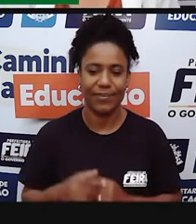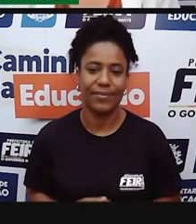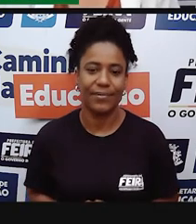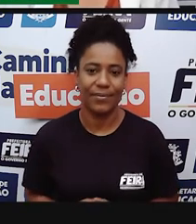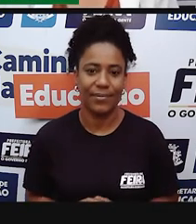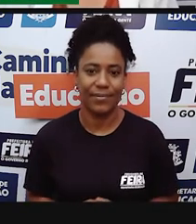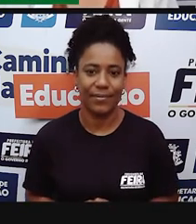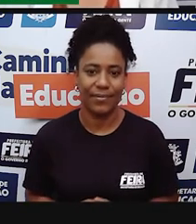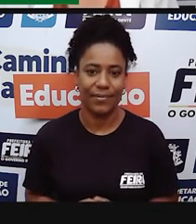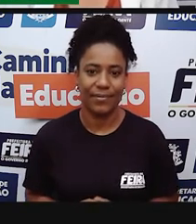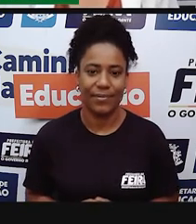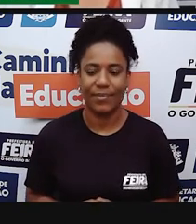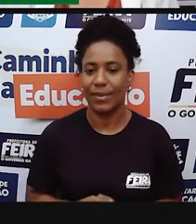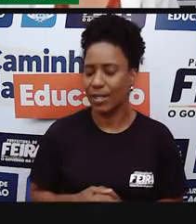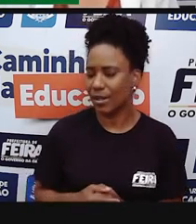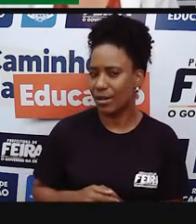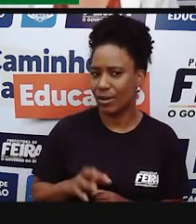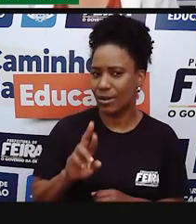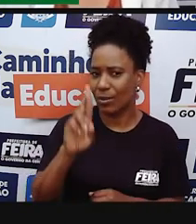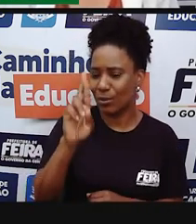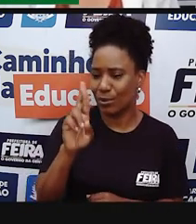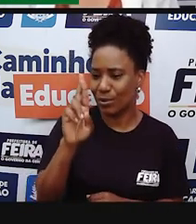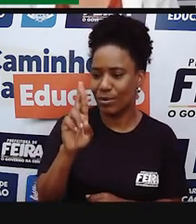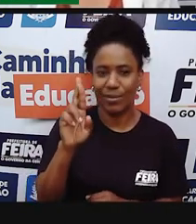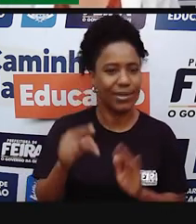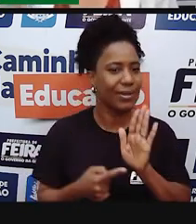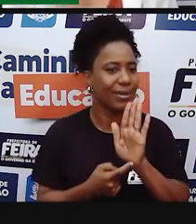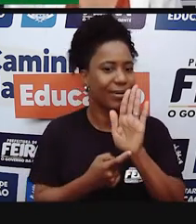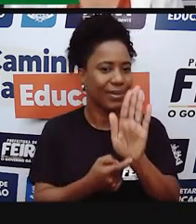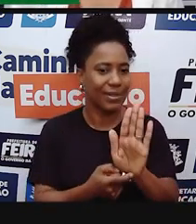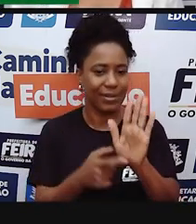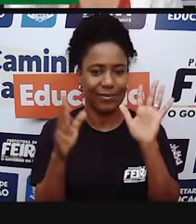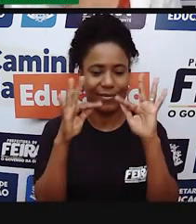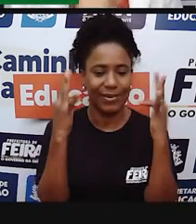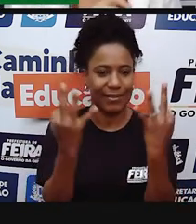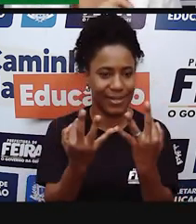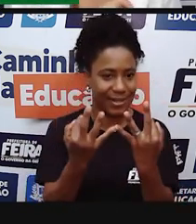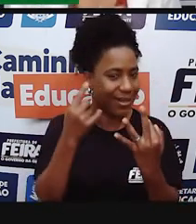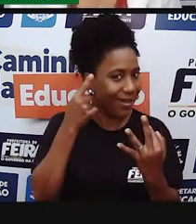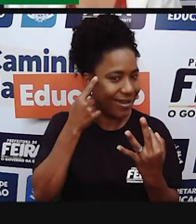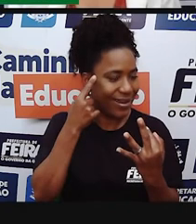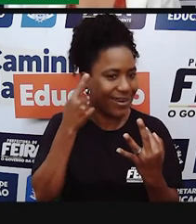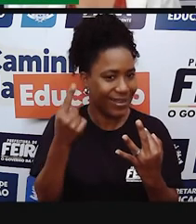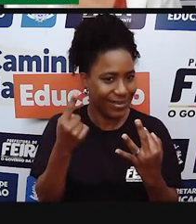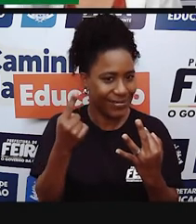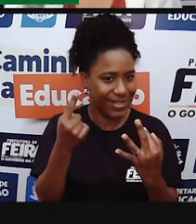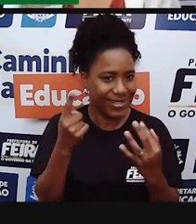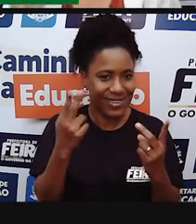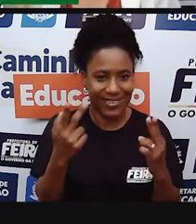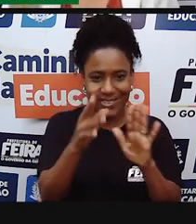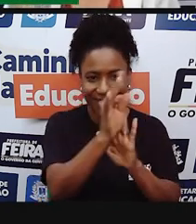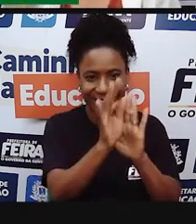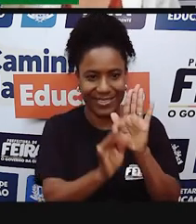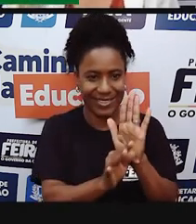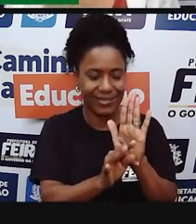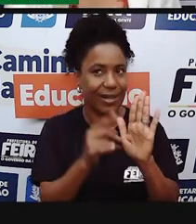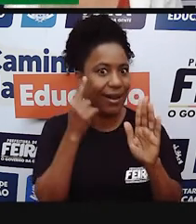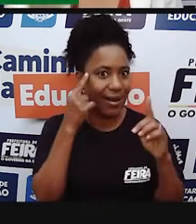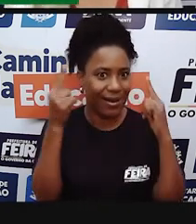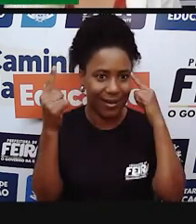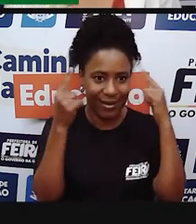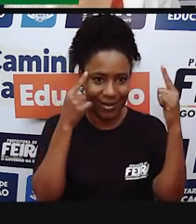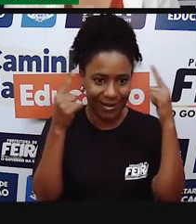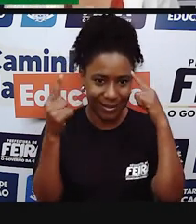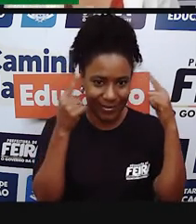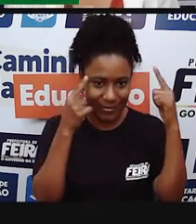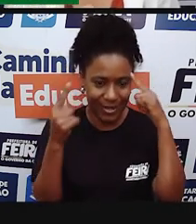quem apresenta a família ao lado você tem o mesmo texto que nós lemos nesse momento justamente para que você